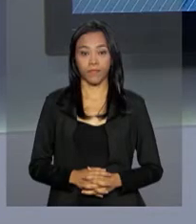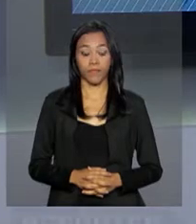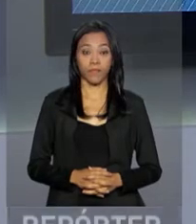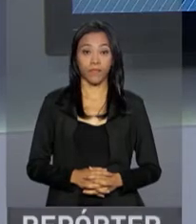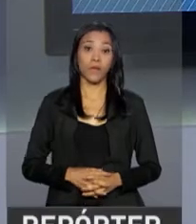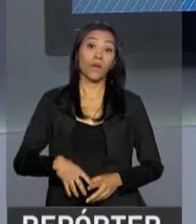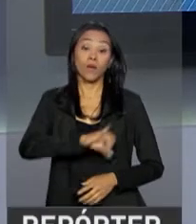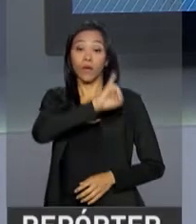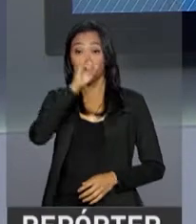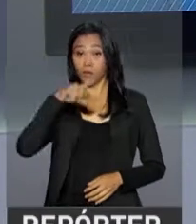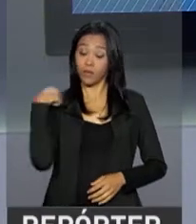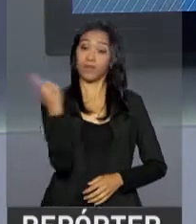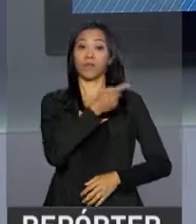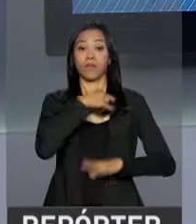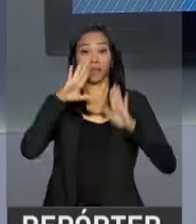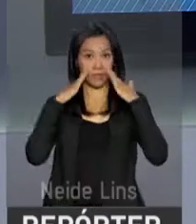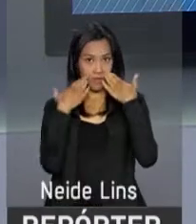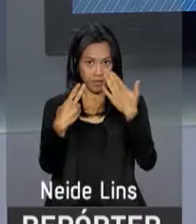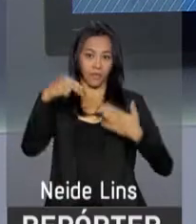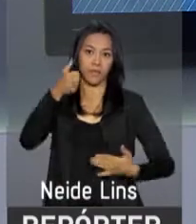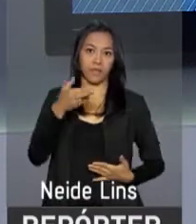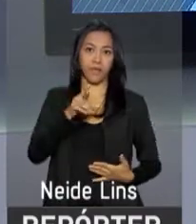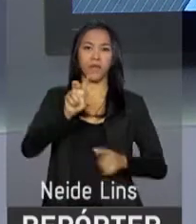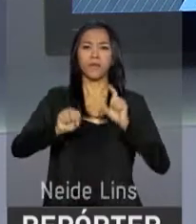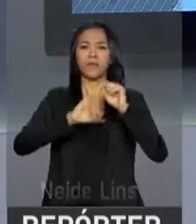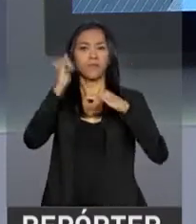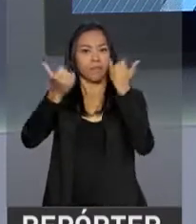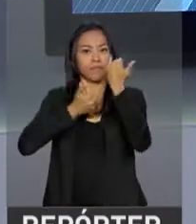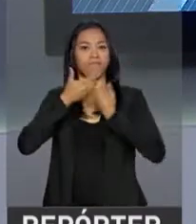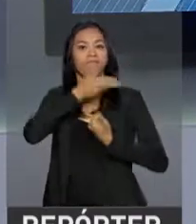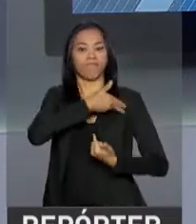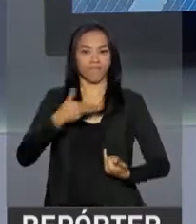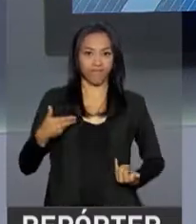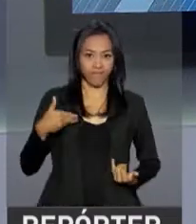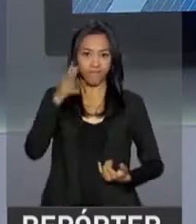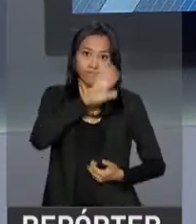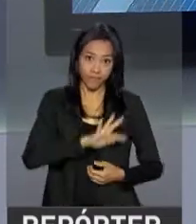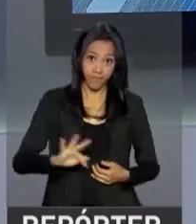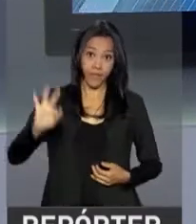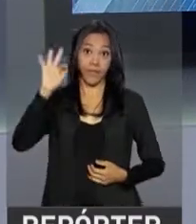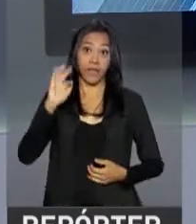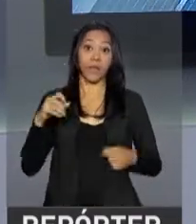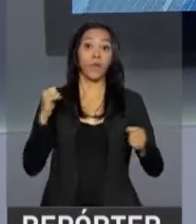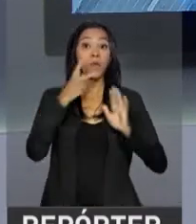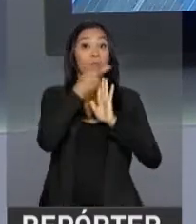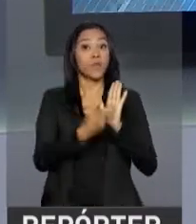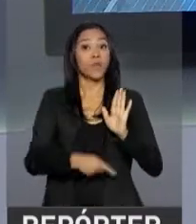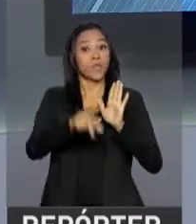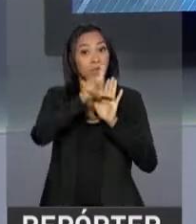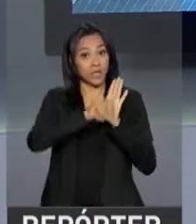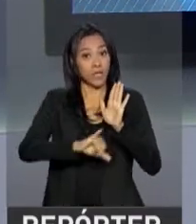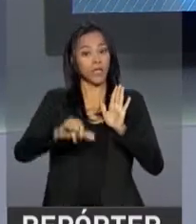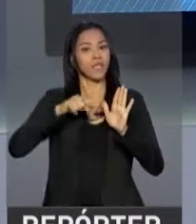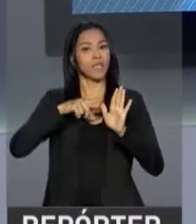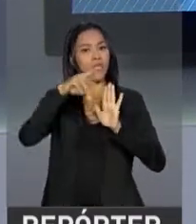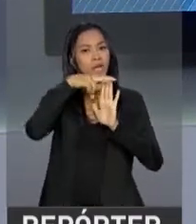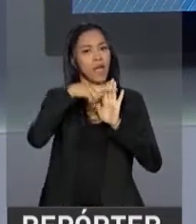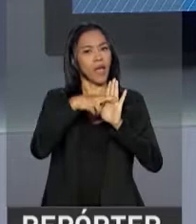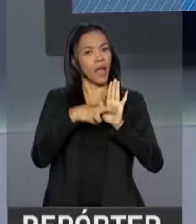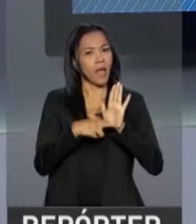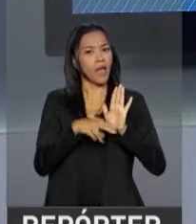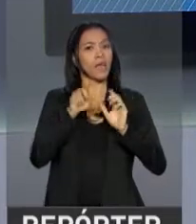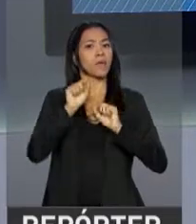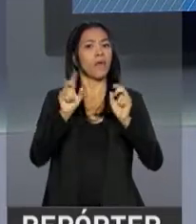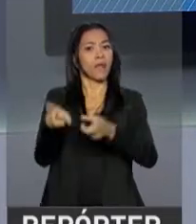olá estamos de volta com o repórter nbr as notícias do governo federal o projeto de lei que propõe regras para a privatização